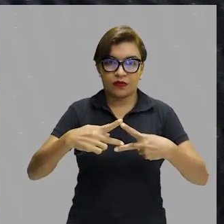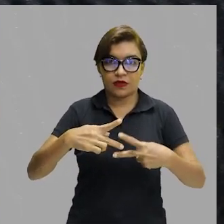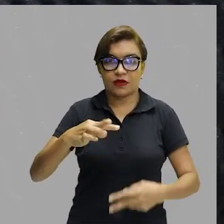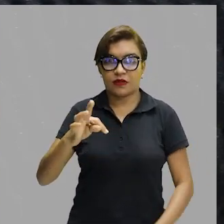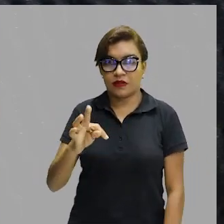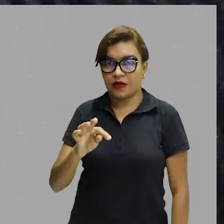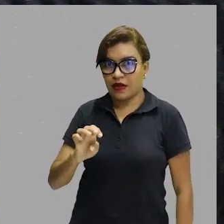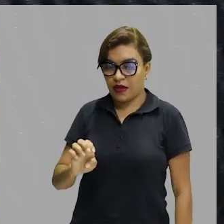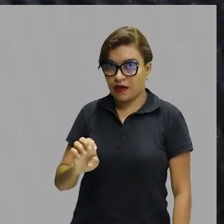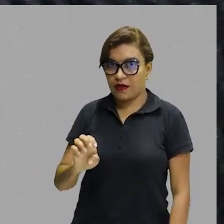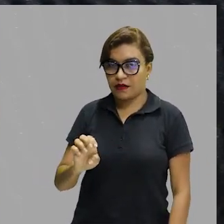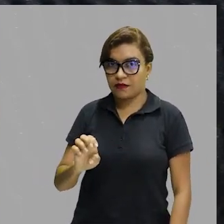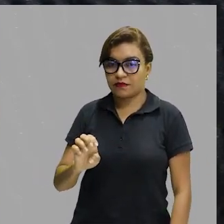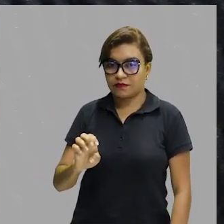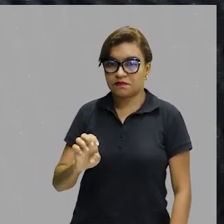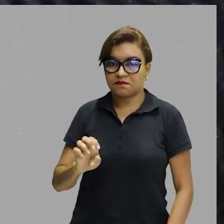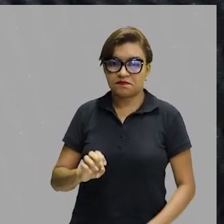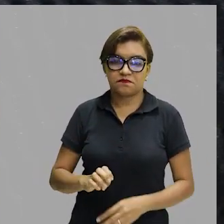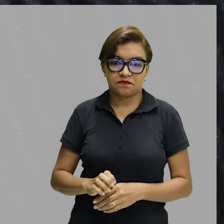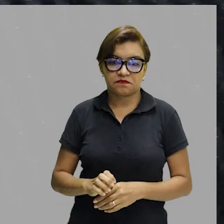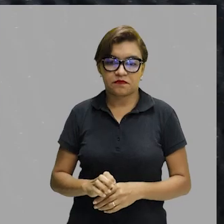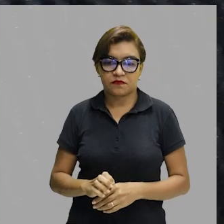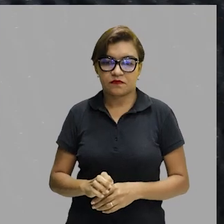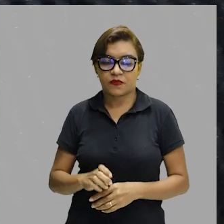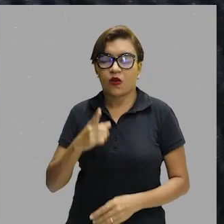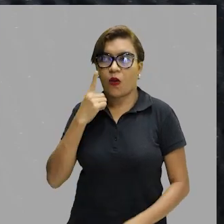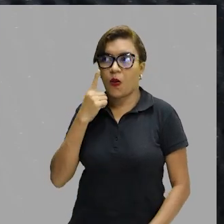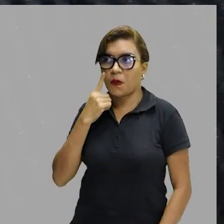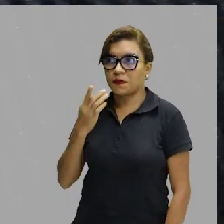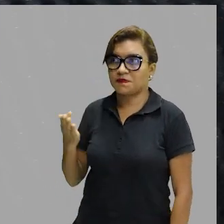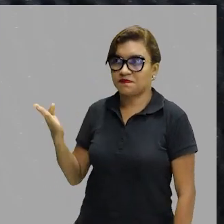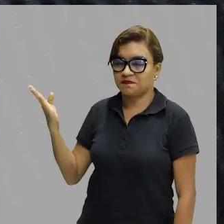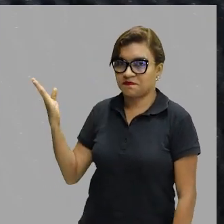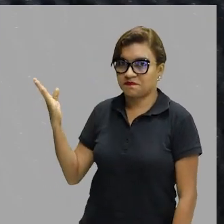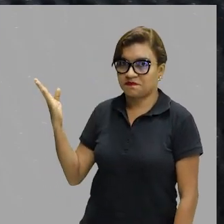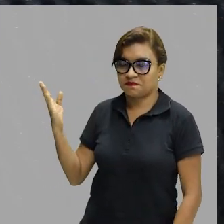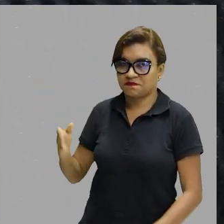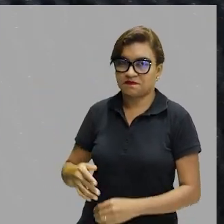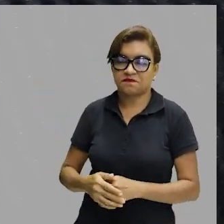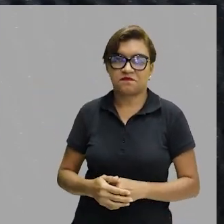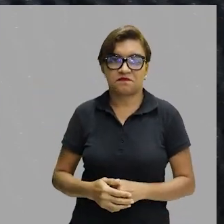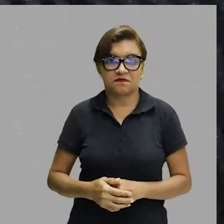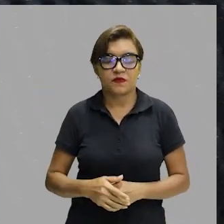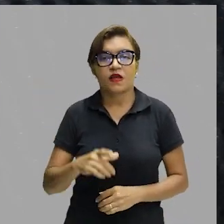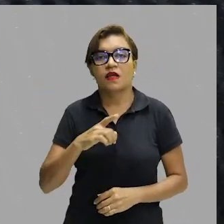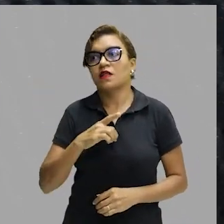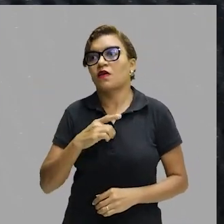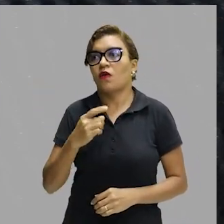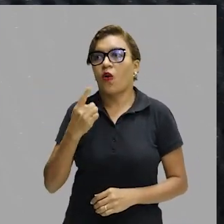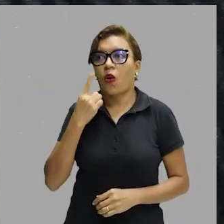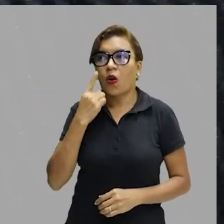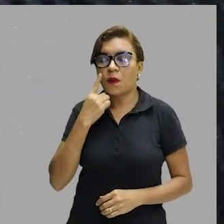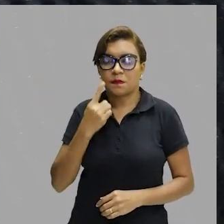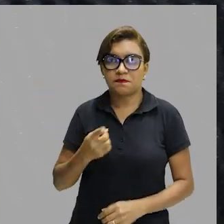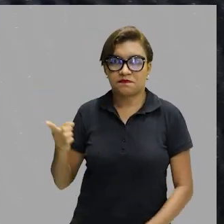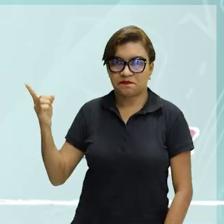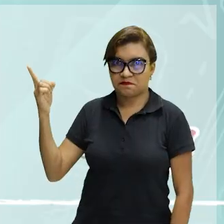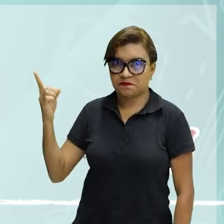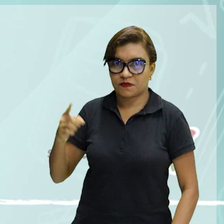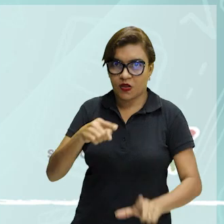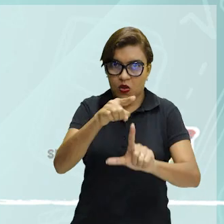de solução, da solução menos a temperatura do solvente. Aparece bem aqui o